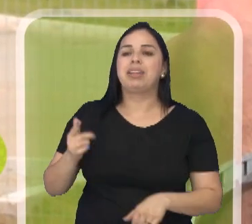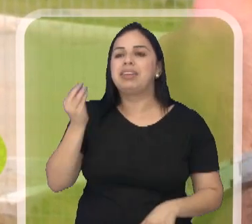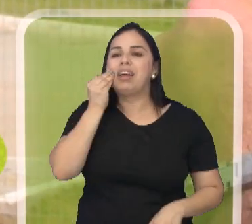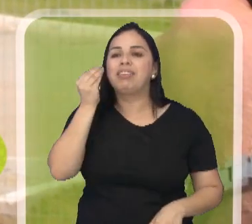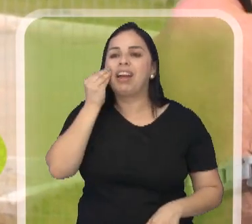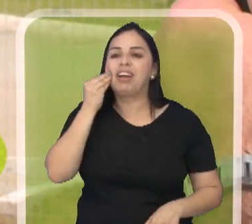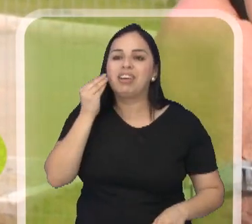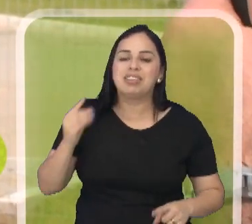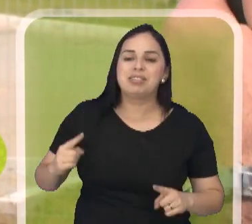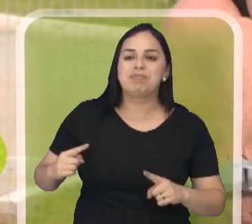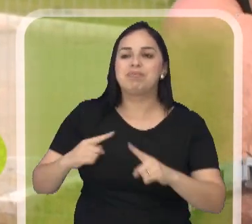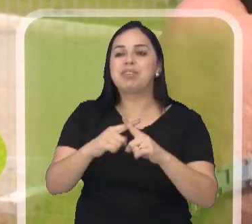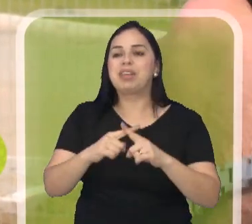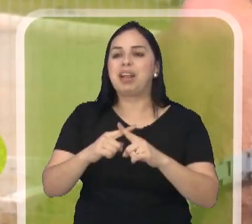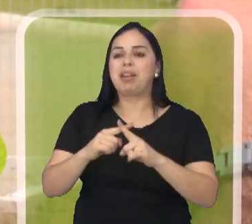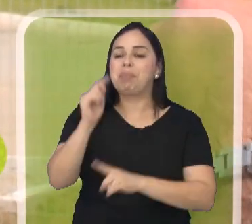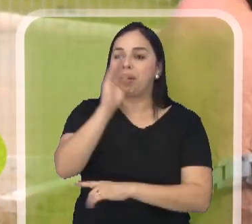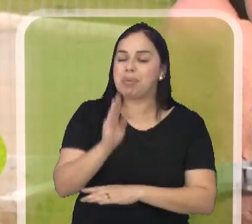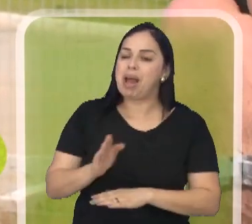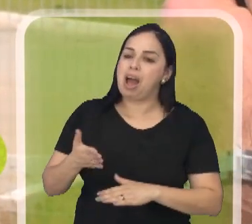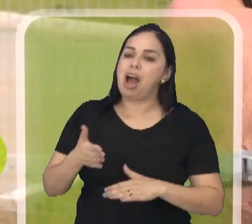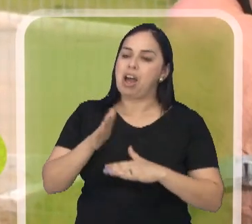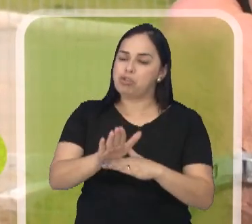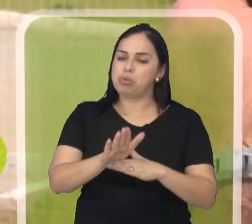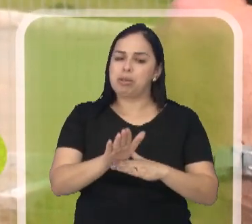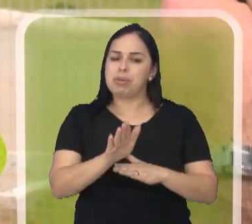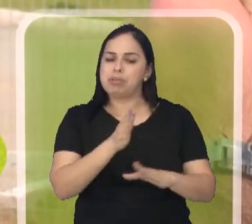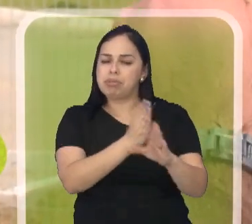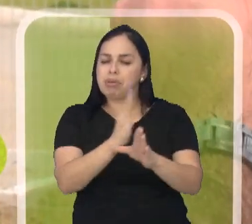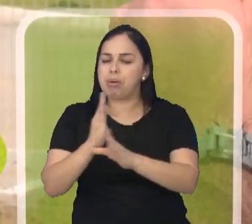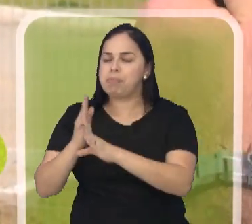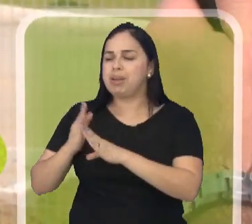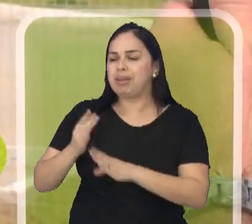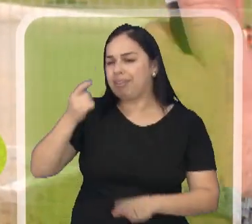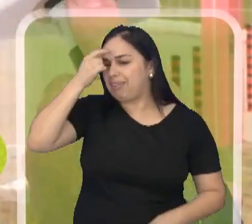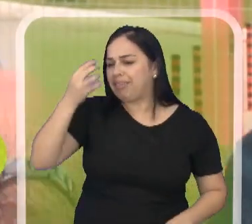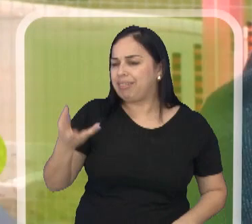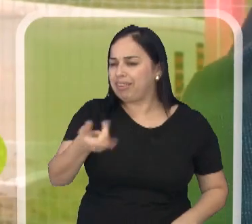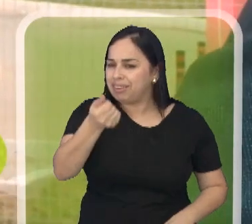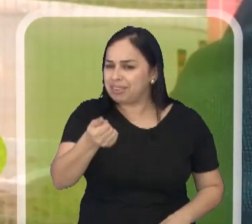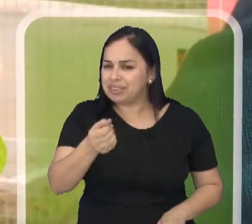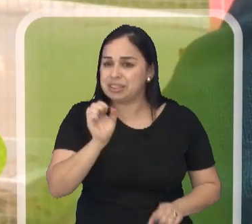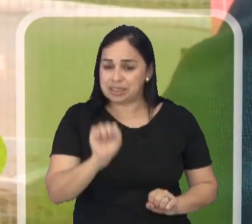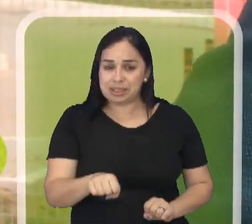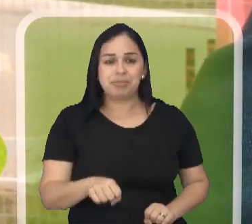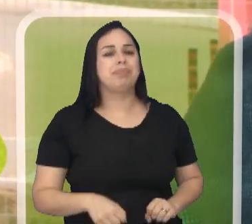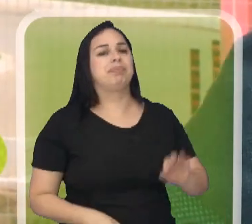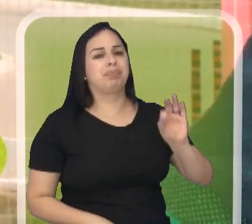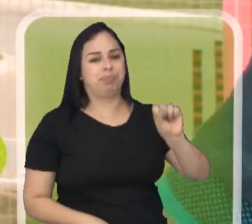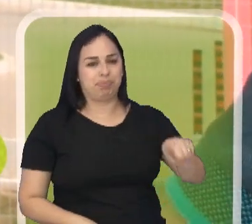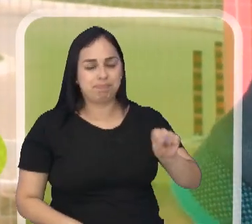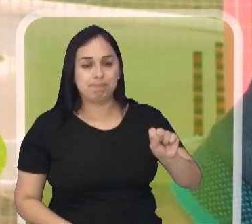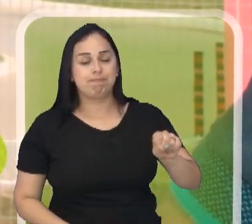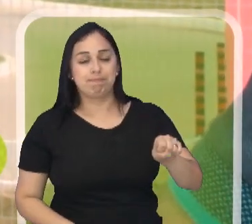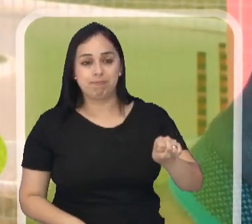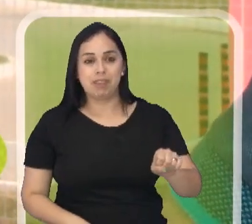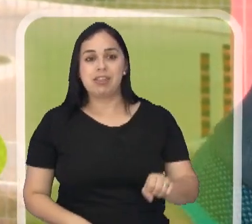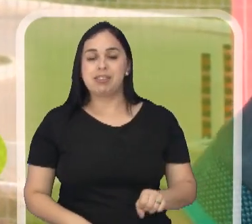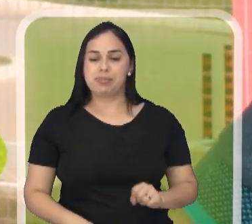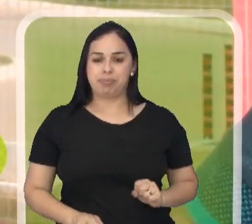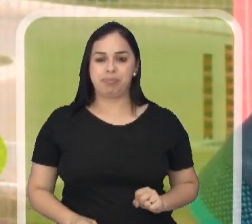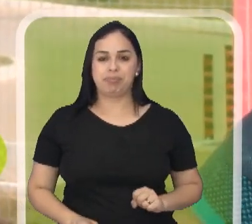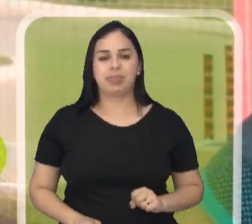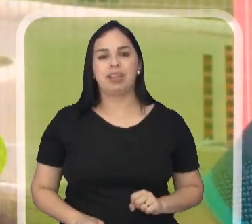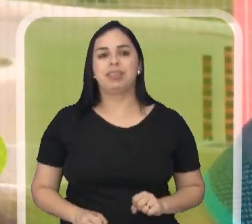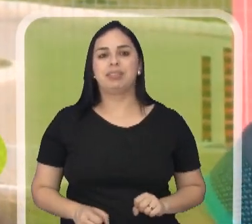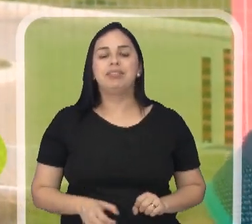também. Isso daí ajuda também para revelar esses novos talentos, novas Pâmelas surgindo? Com certeza, eu acho que